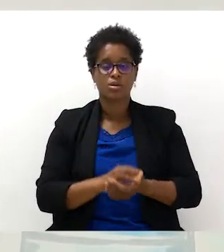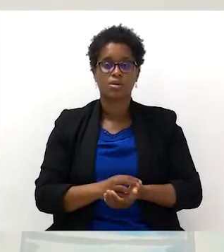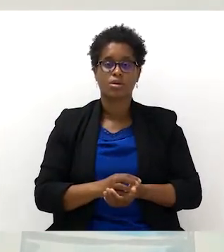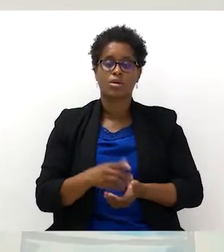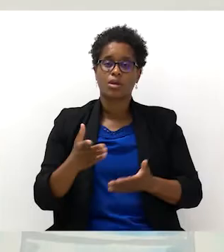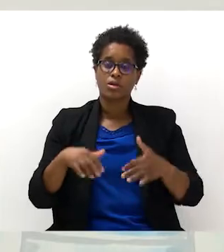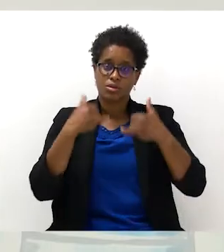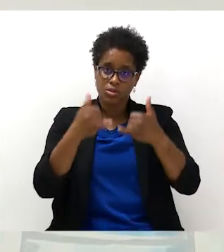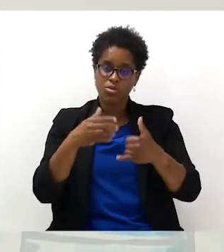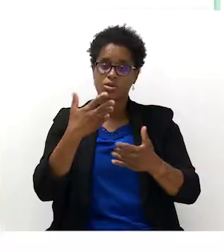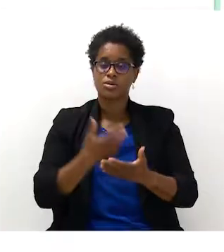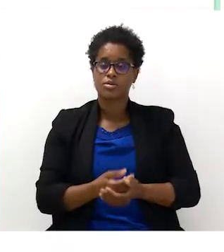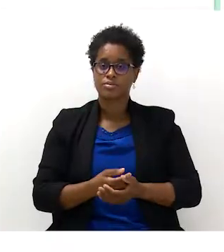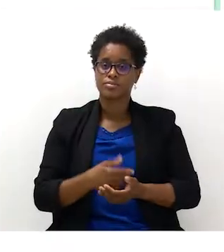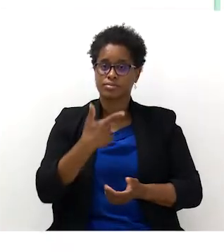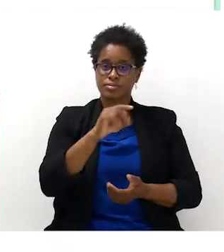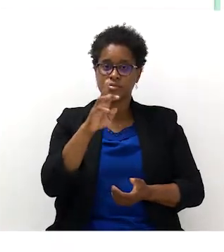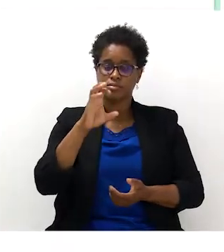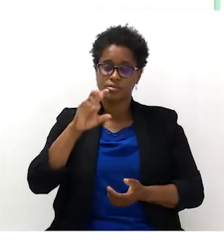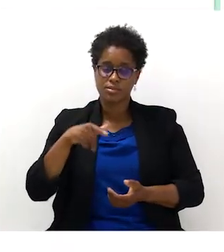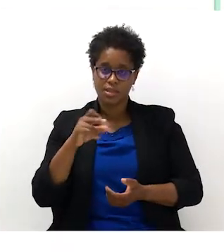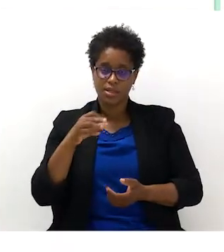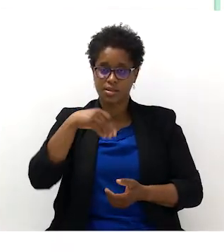terça parte, vem a quarta parte.